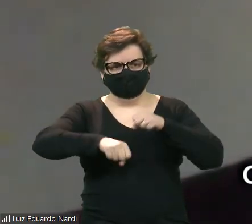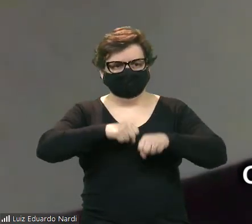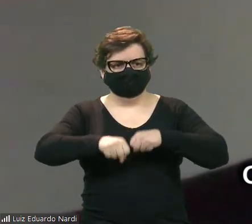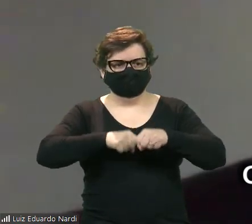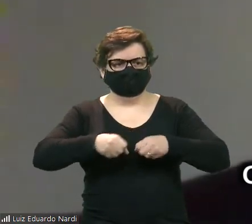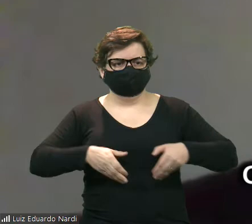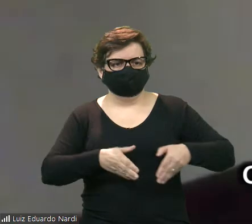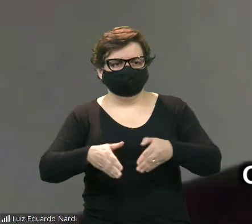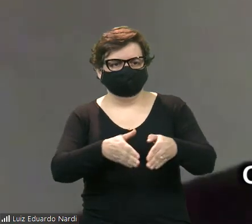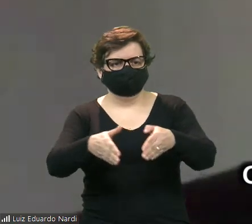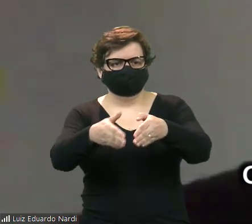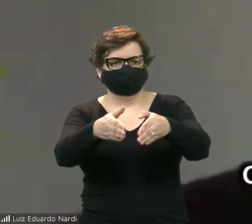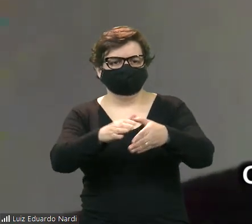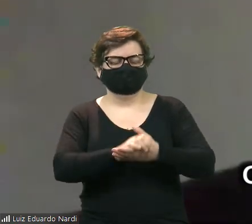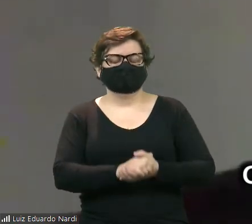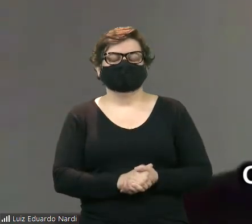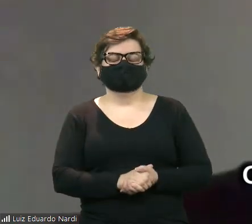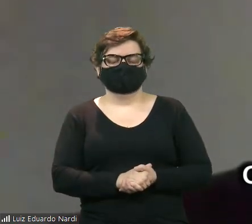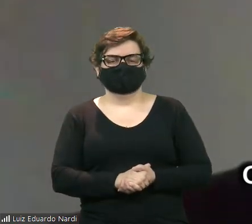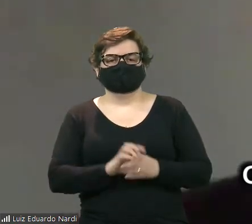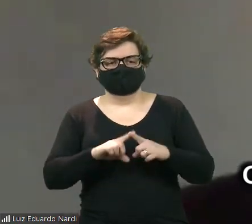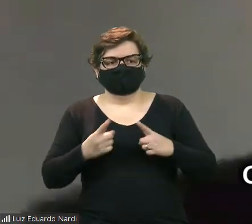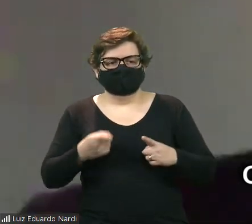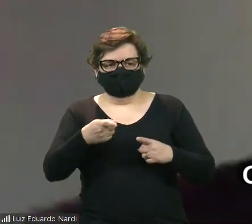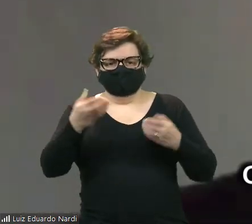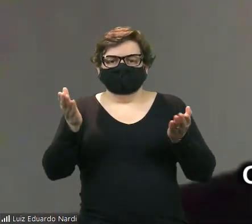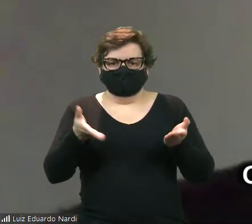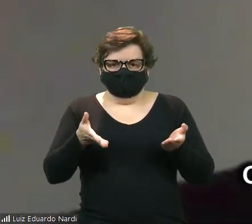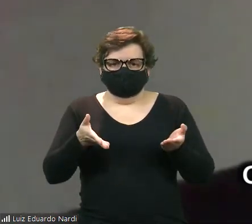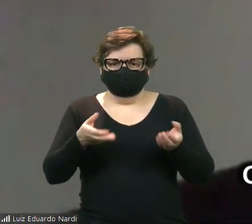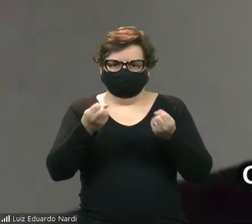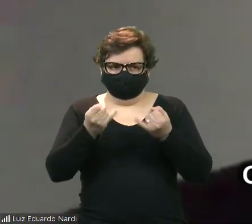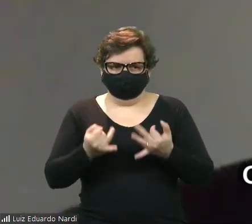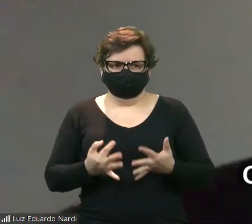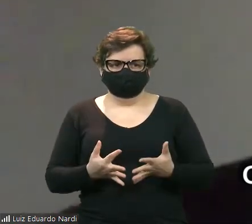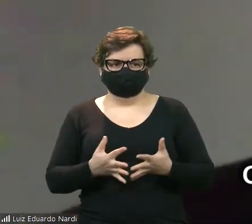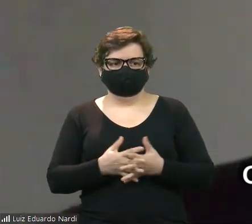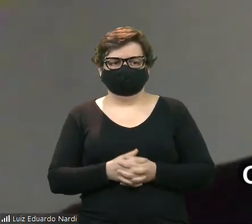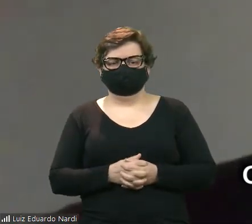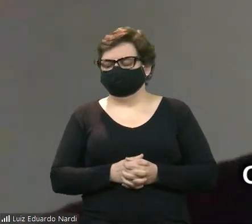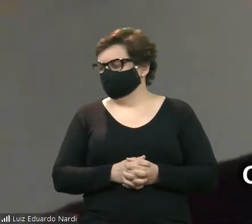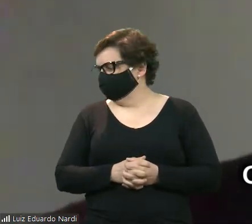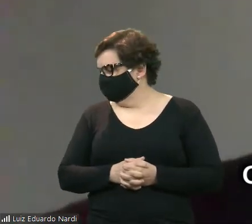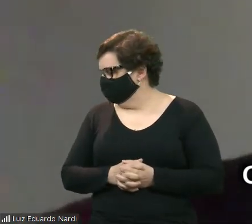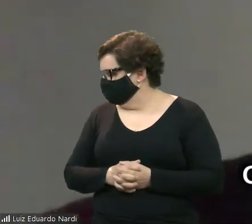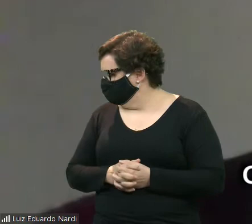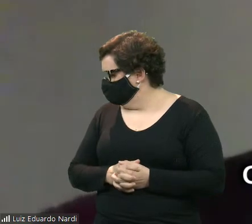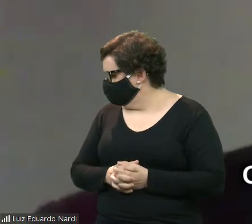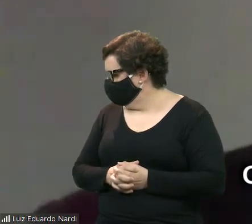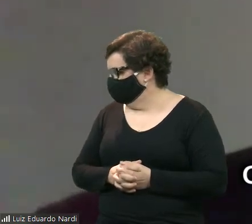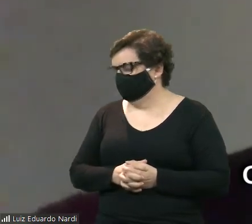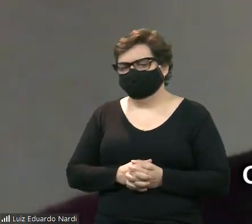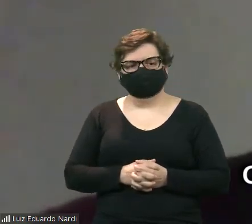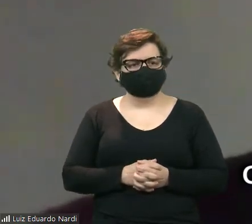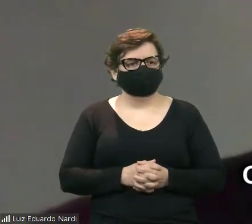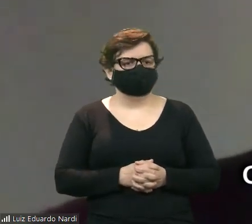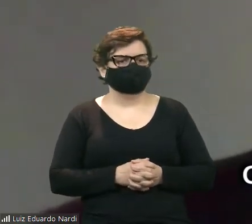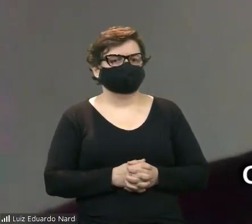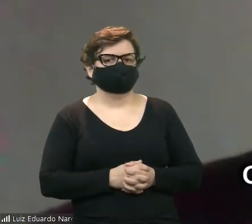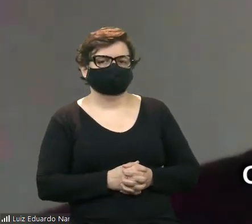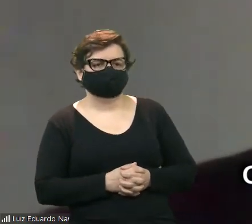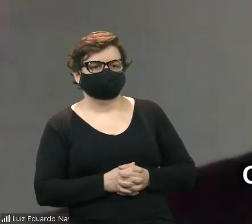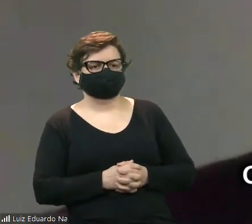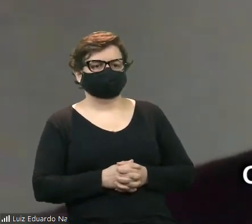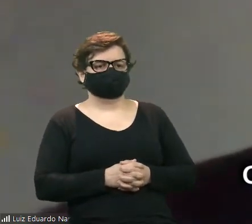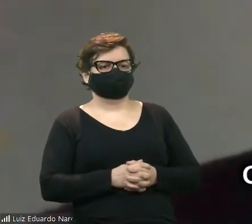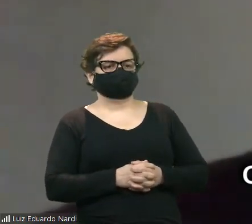aí, né? A Vossa Excelência inverteu aí um pouco a questão, mas o presidente já o